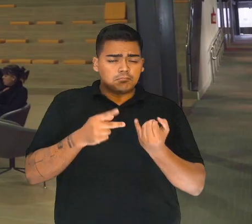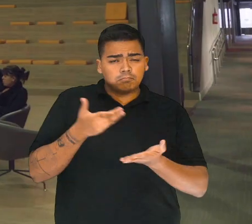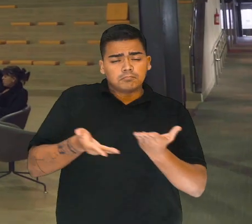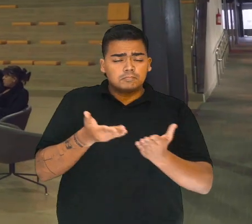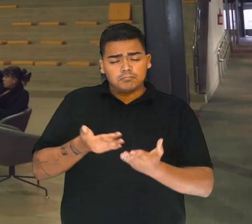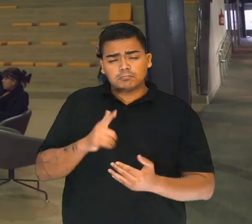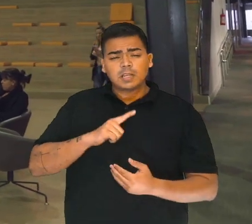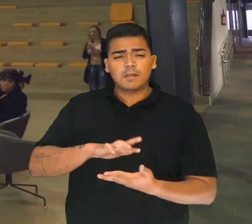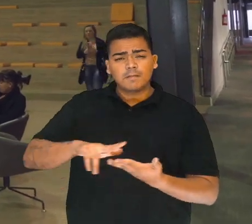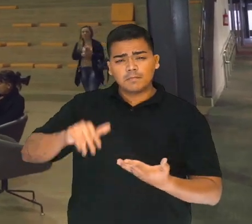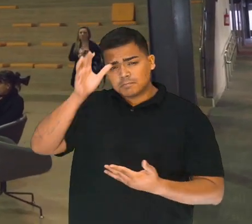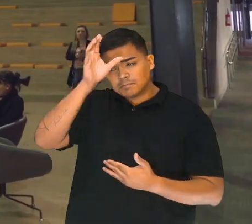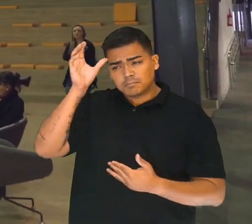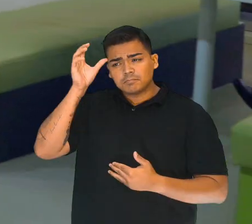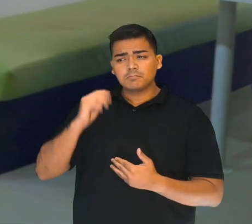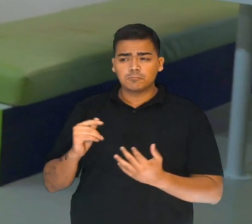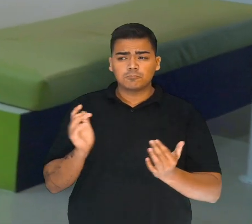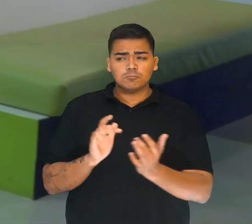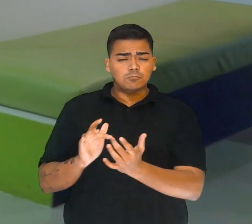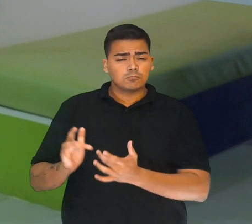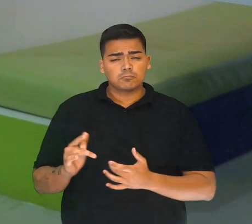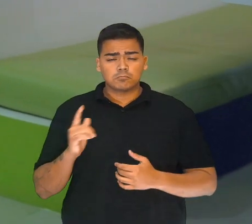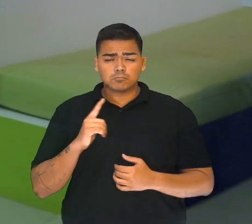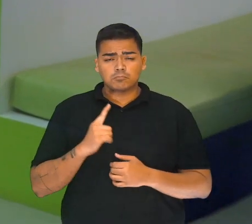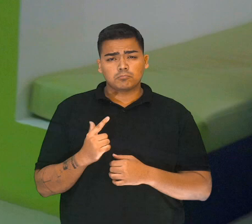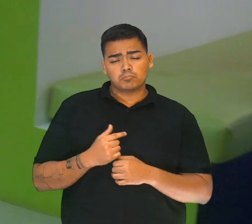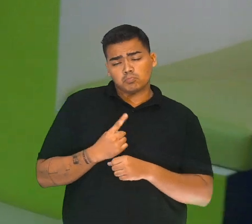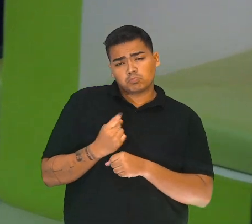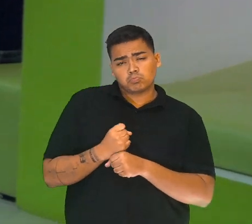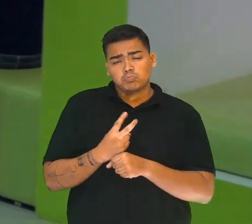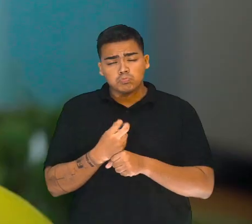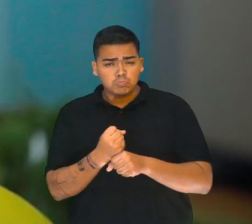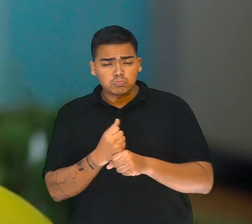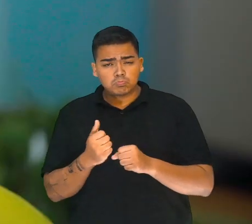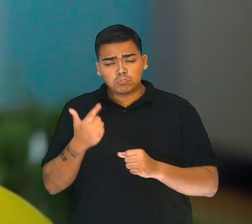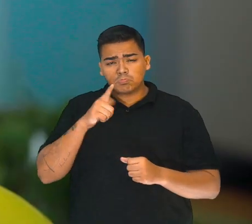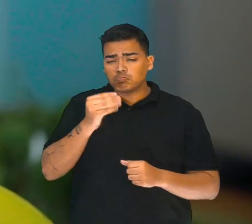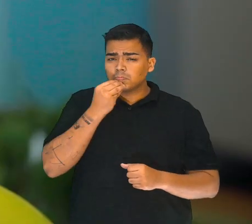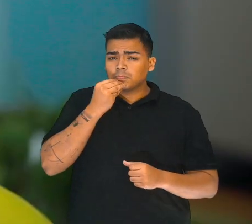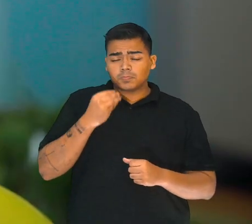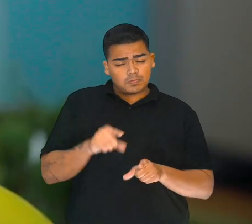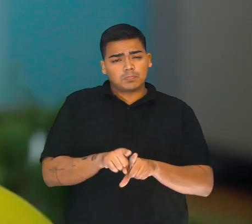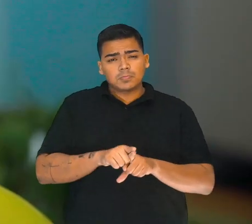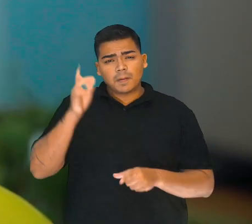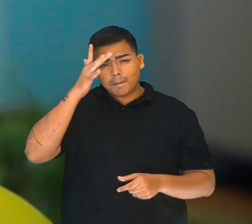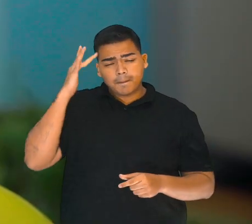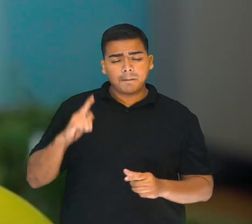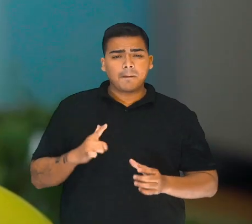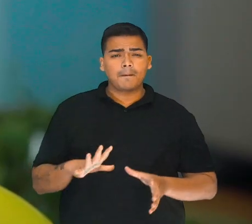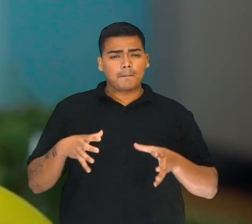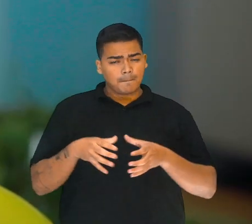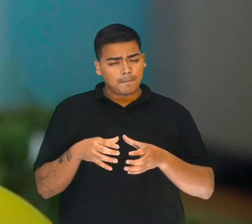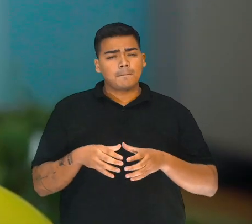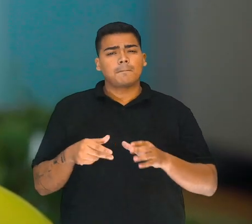a grandes clientes que, sem fazer parte do ecossistema, a gente ia demorar 1, 2 anos para abrir uma porta. E outra são as pessoas. Então, time